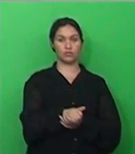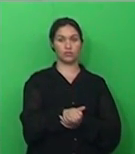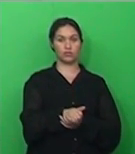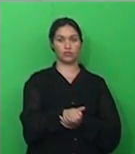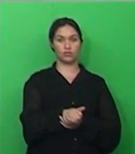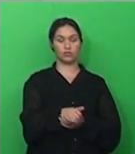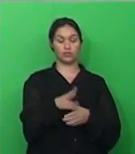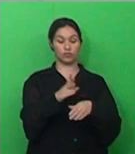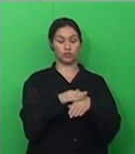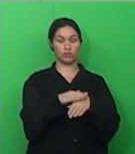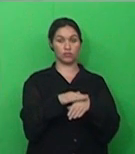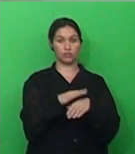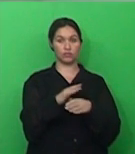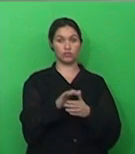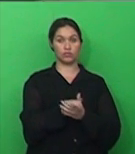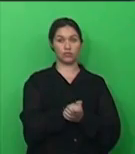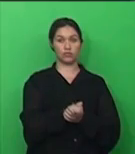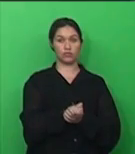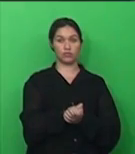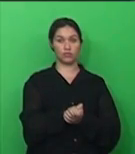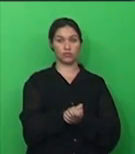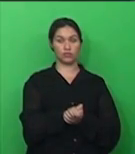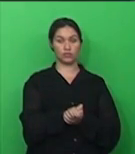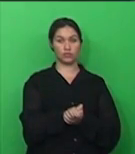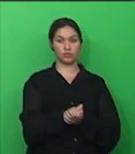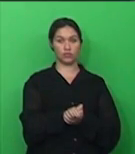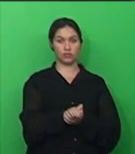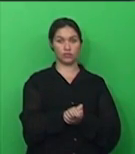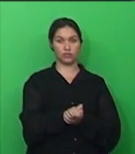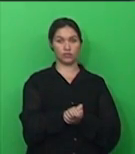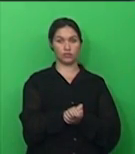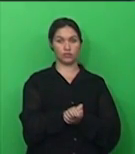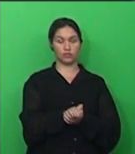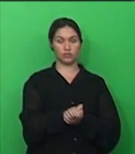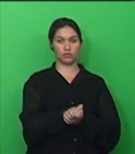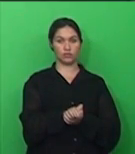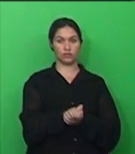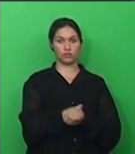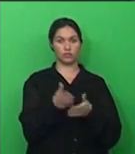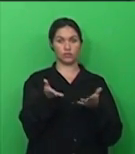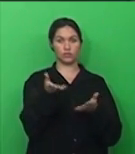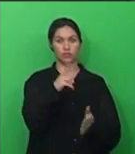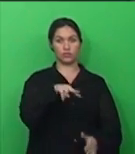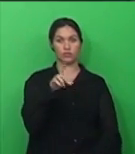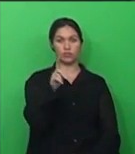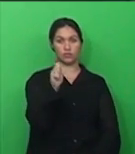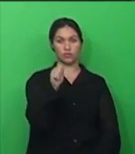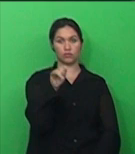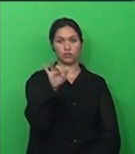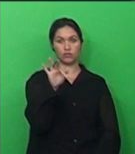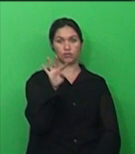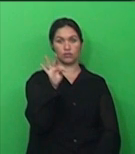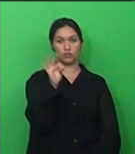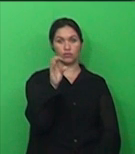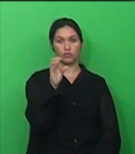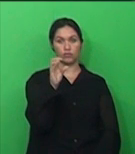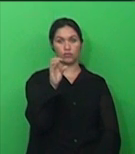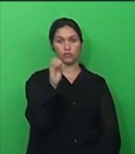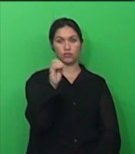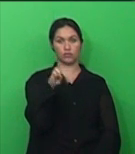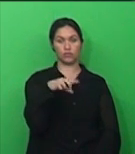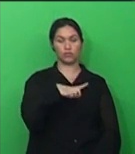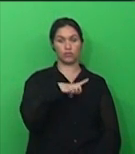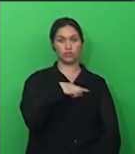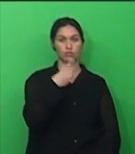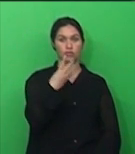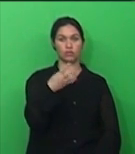infectocontagiosas. Depois vou retomar esse assunto. Obrigado. Com a palavra o vereador Dailton Feuze. Vossa Excelência tem 4 minutos e